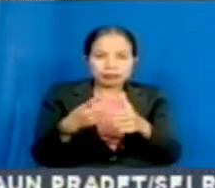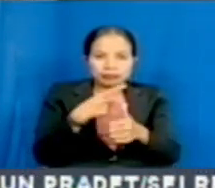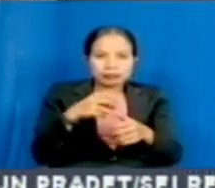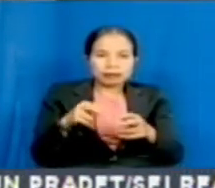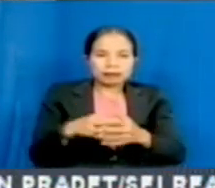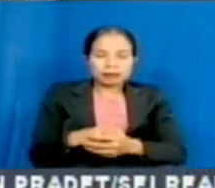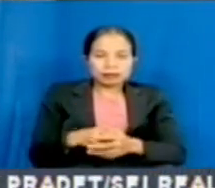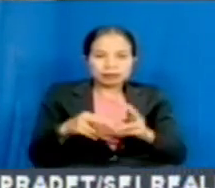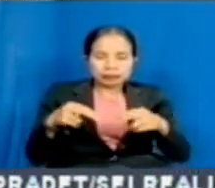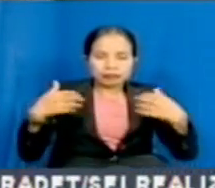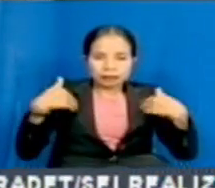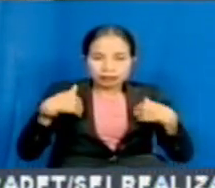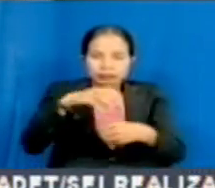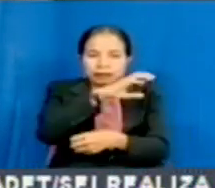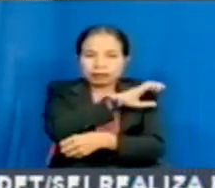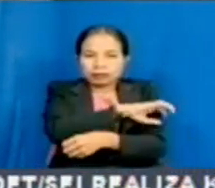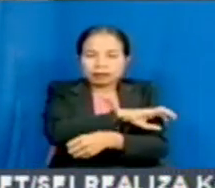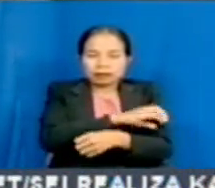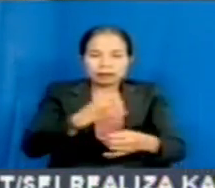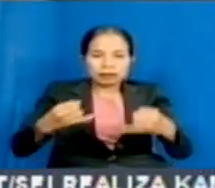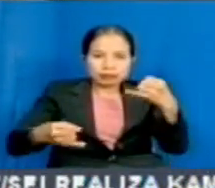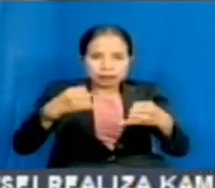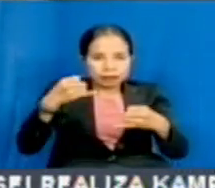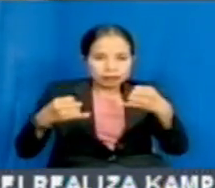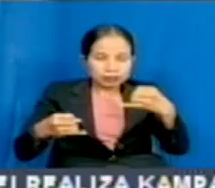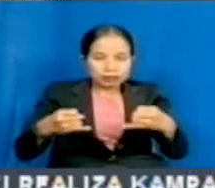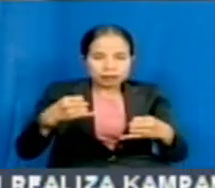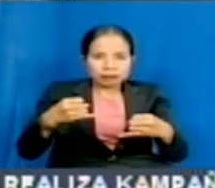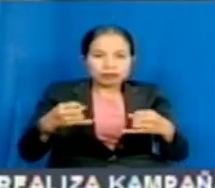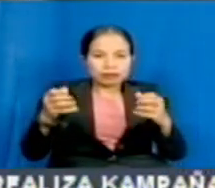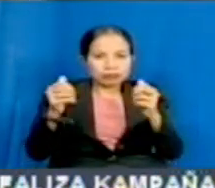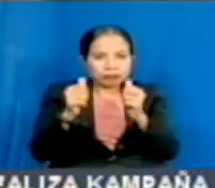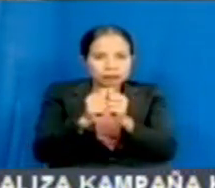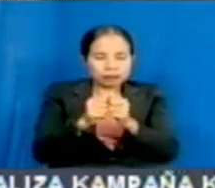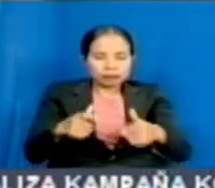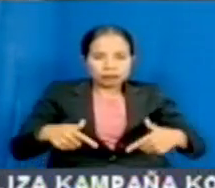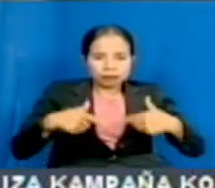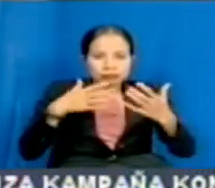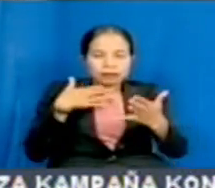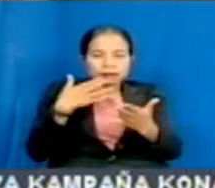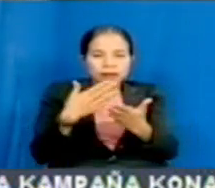ia segurança, justiça ou moristia.